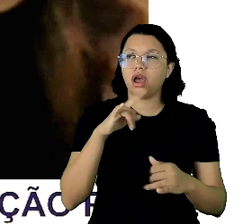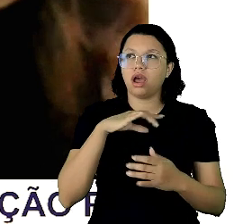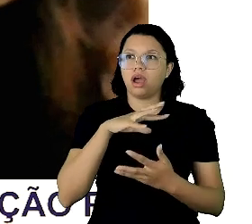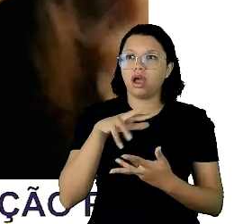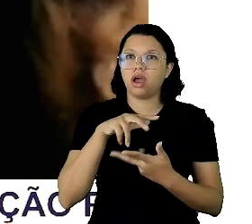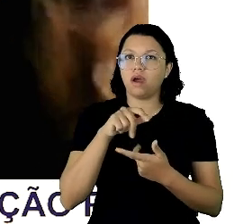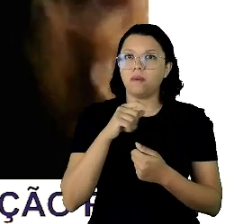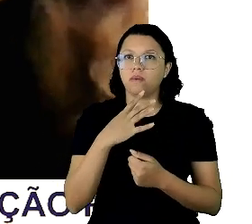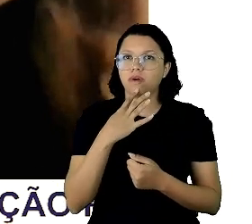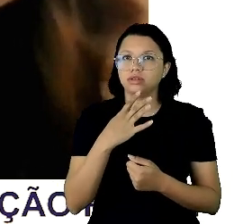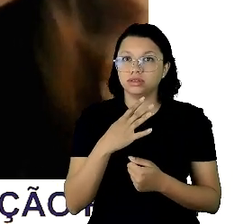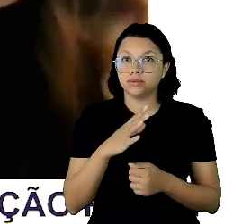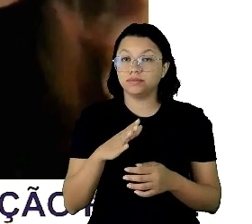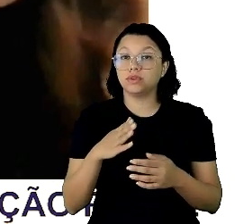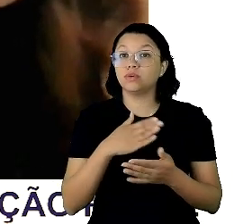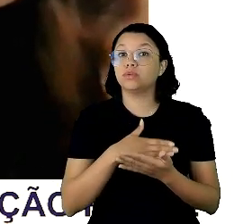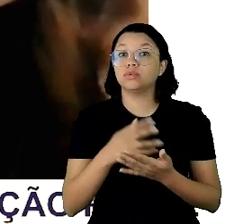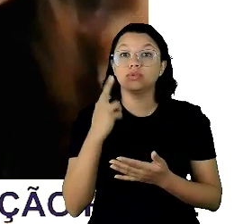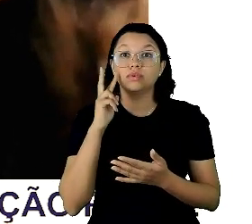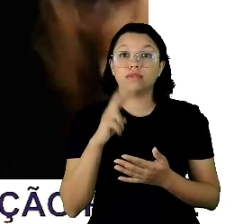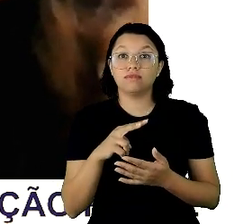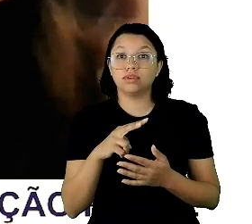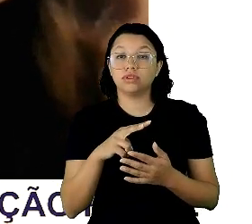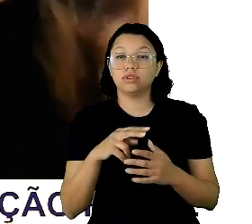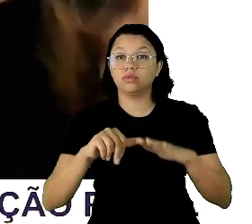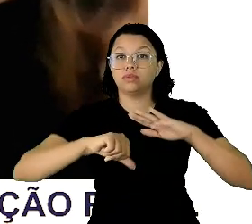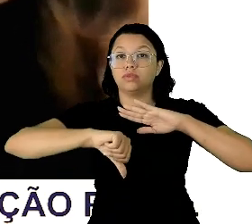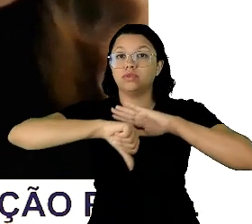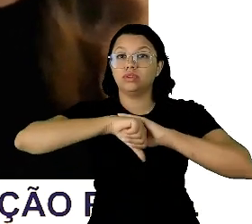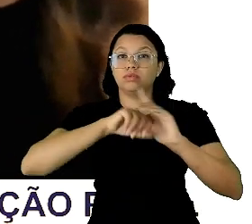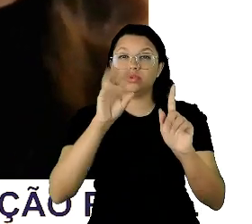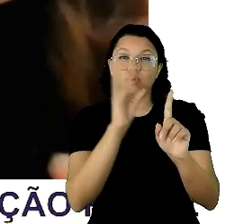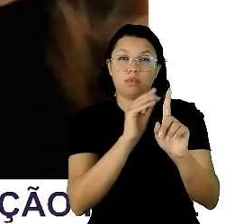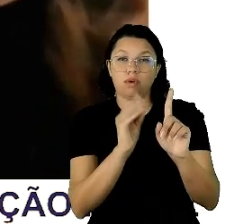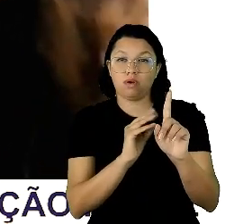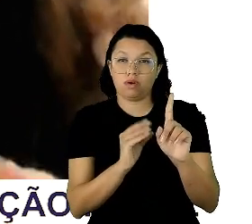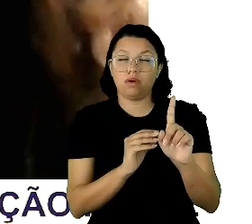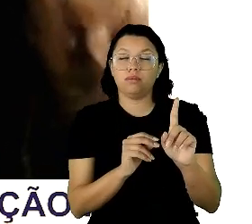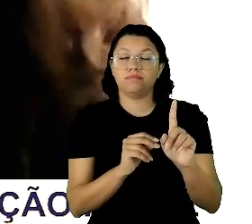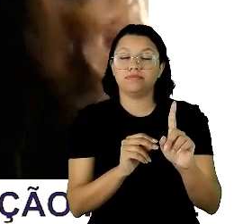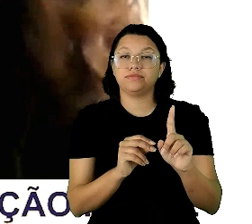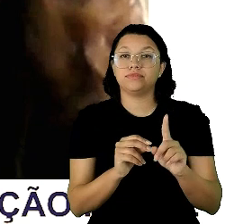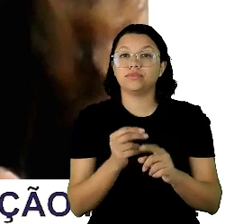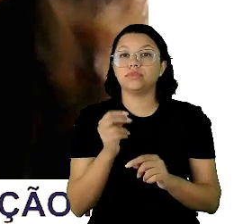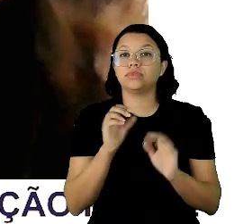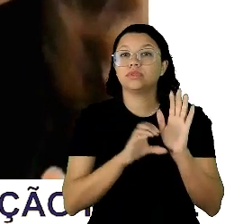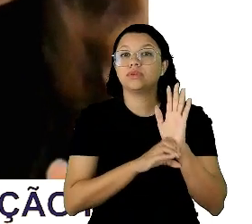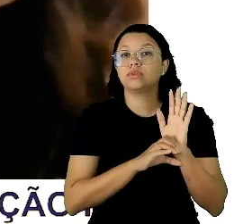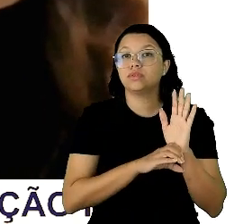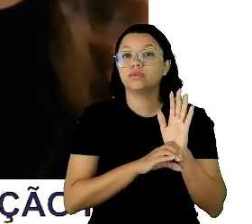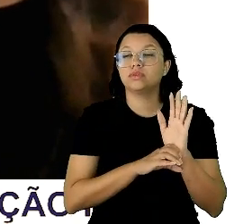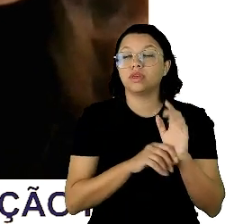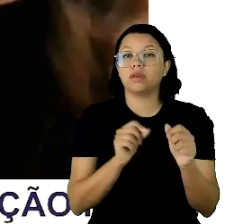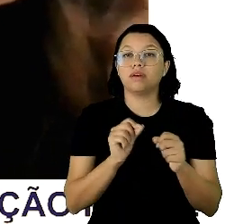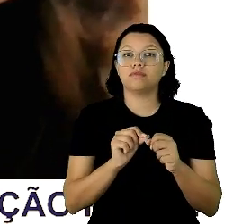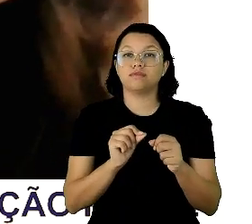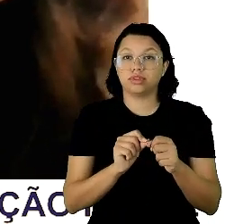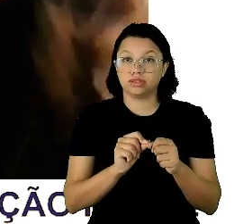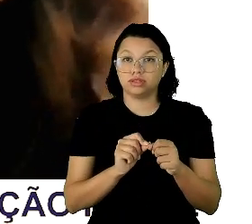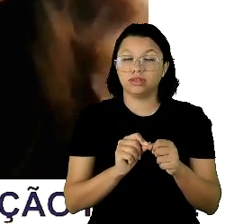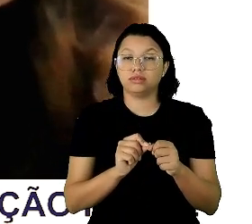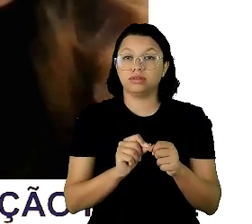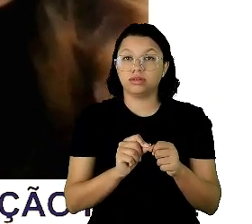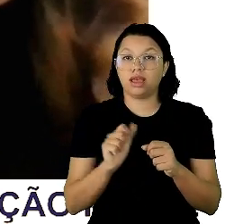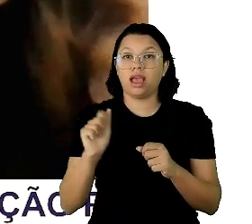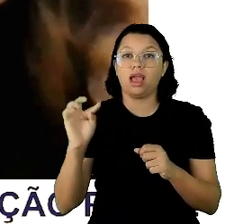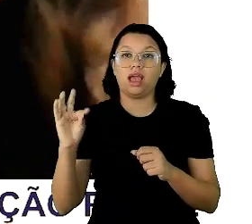importunação sexual, que atualmente é definido como praticar contra alguém e sem a sua anuência, ato libidinoso com o